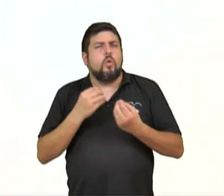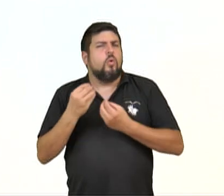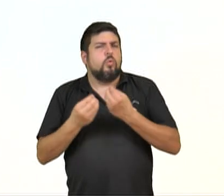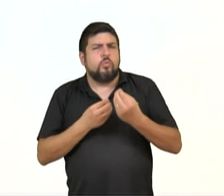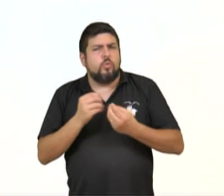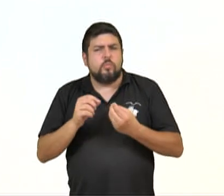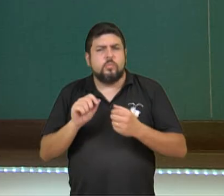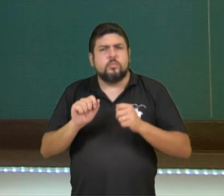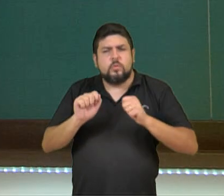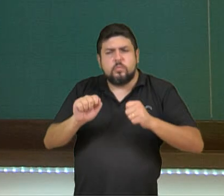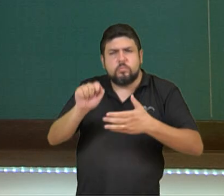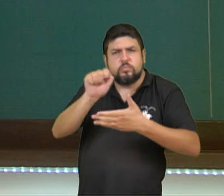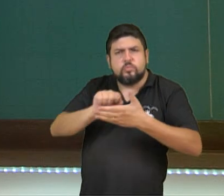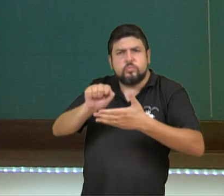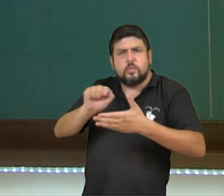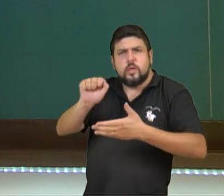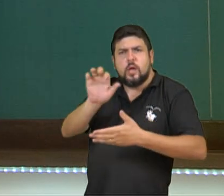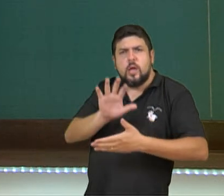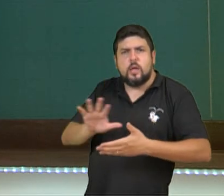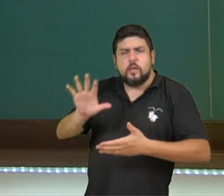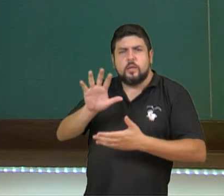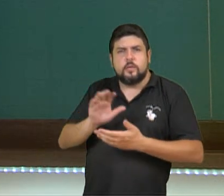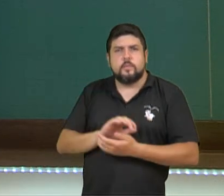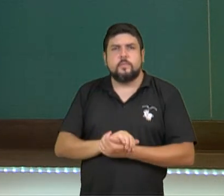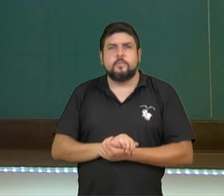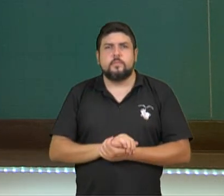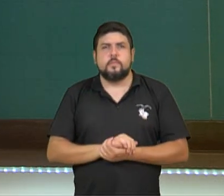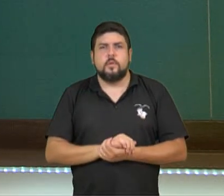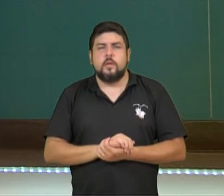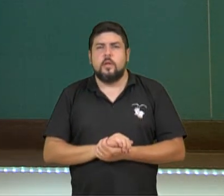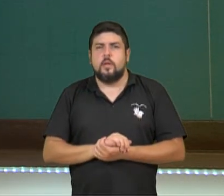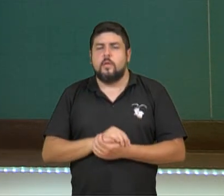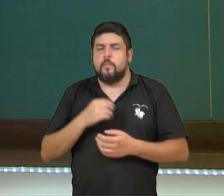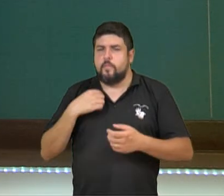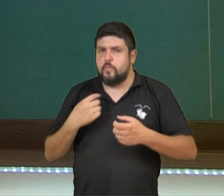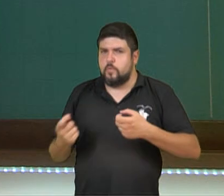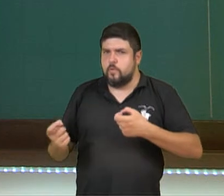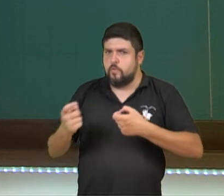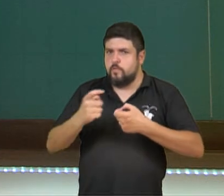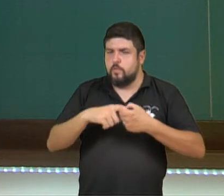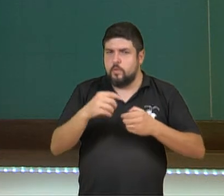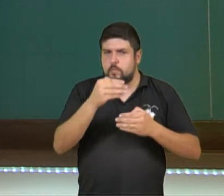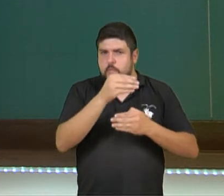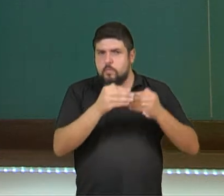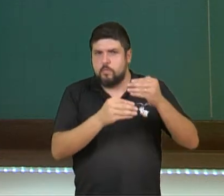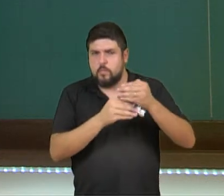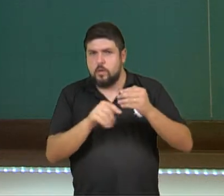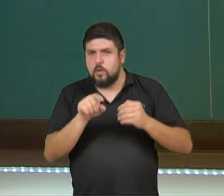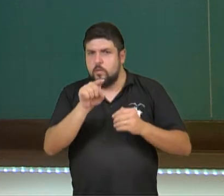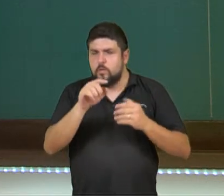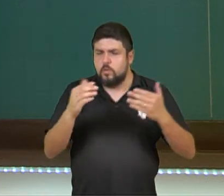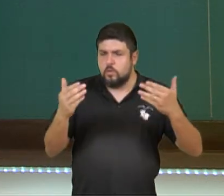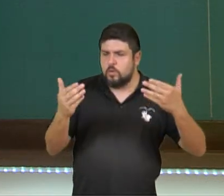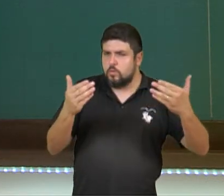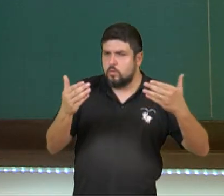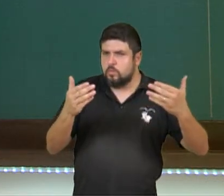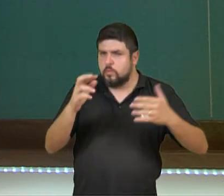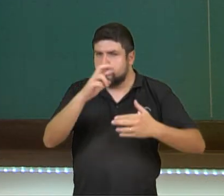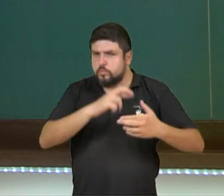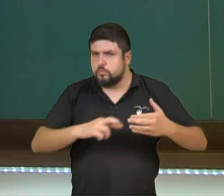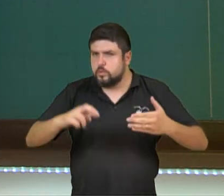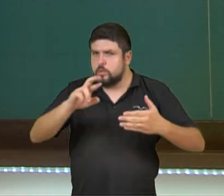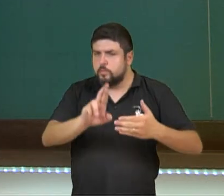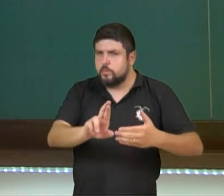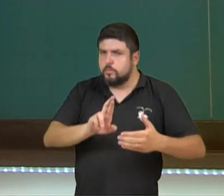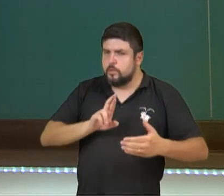a área desta casa? O que que você me diz? Eu vou voltar no último slide para você ver os dois, analisar e me dizer. Vou